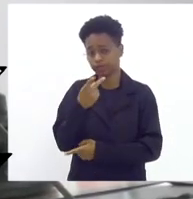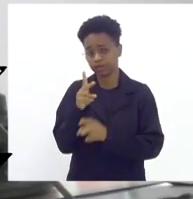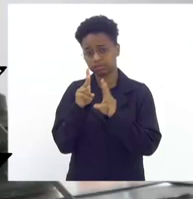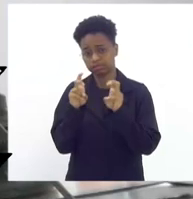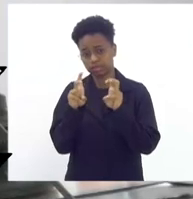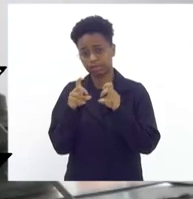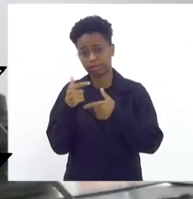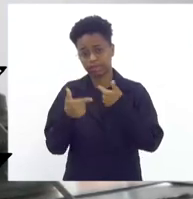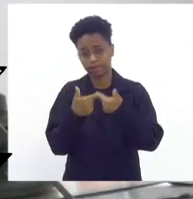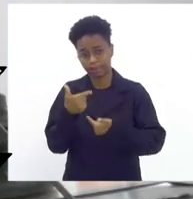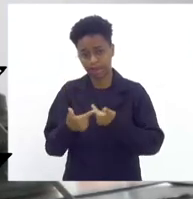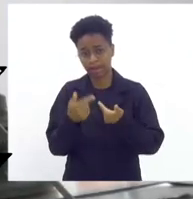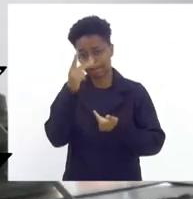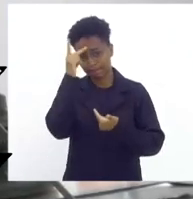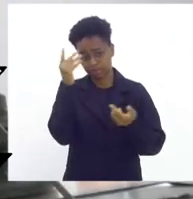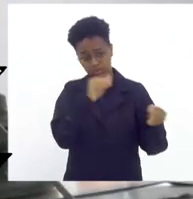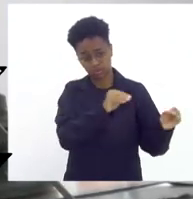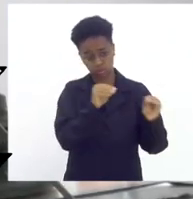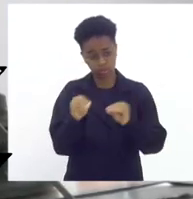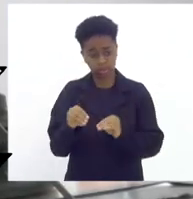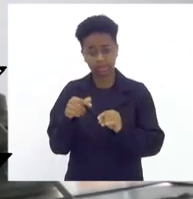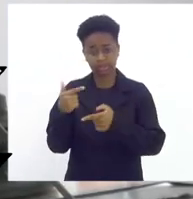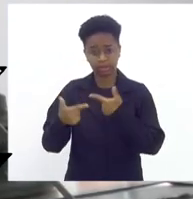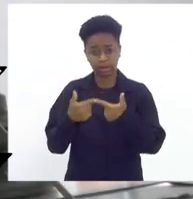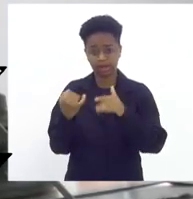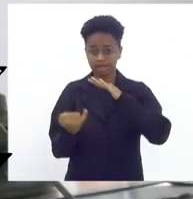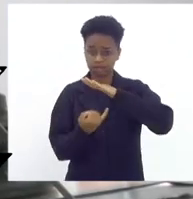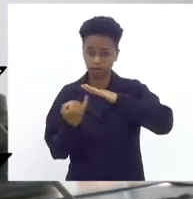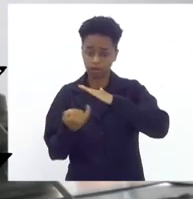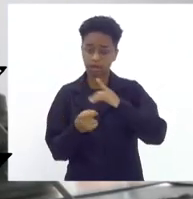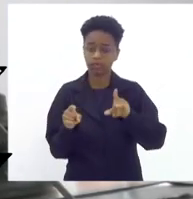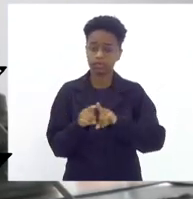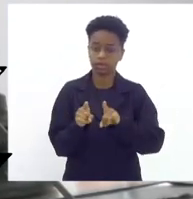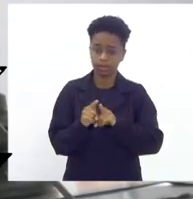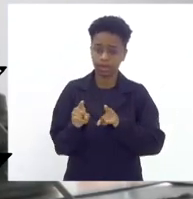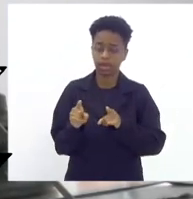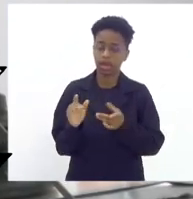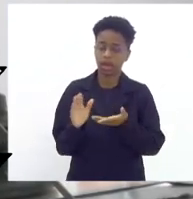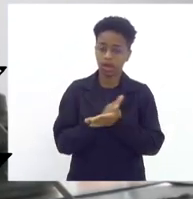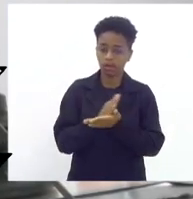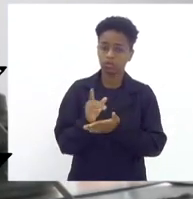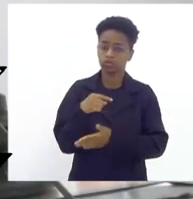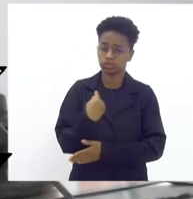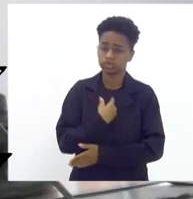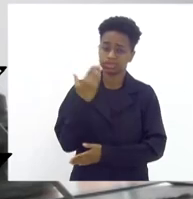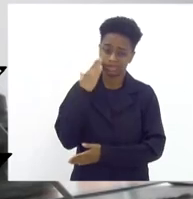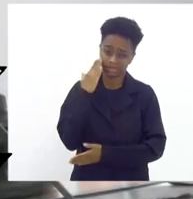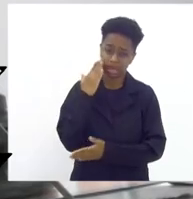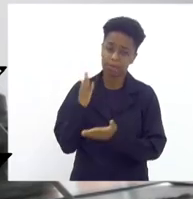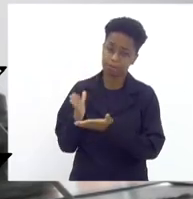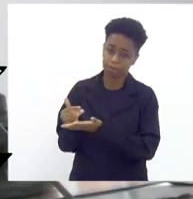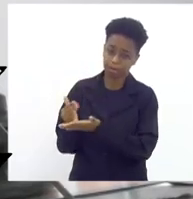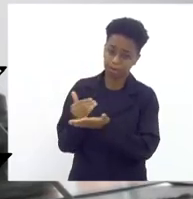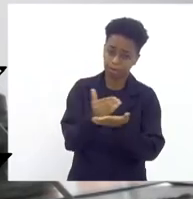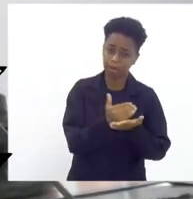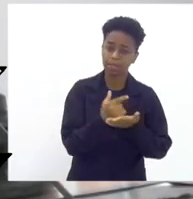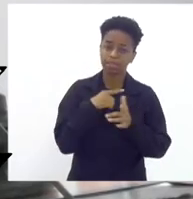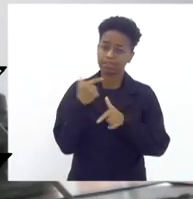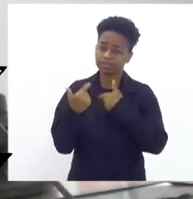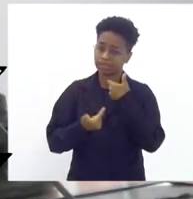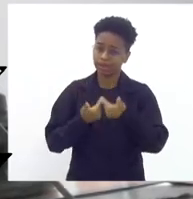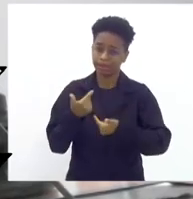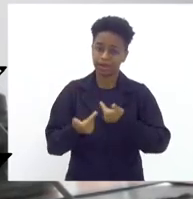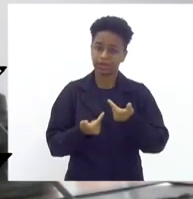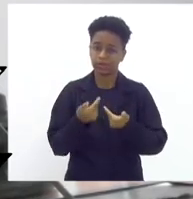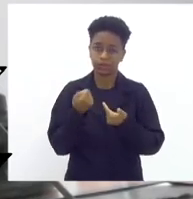deixa os imigrantes que estão lá no trabalho informal tanto que estão a gente sabe dos dados né são empregos que não